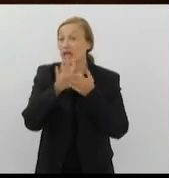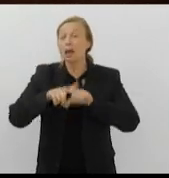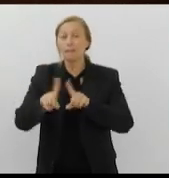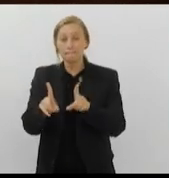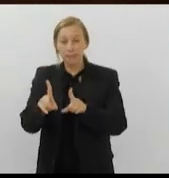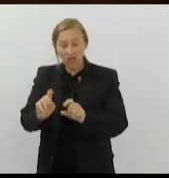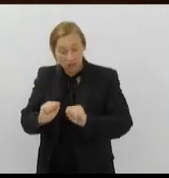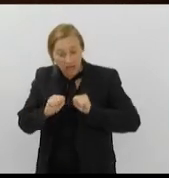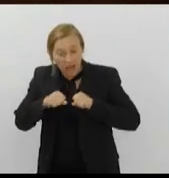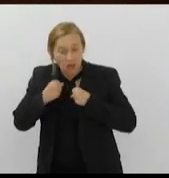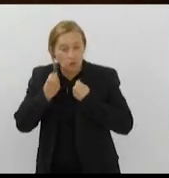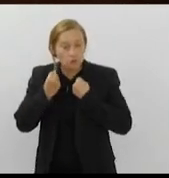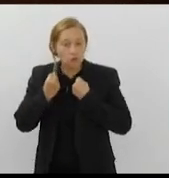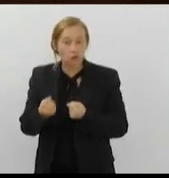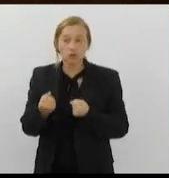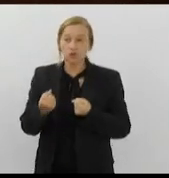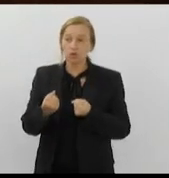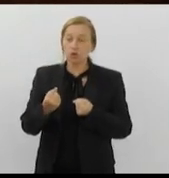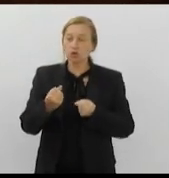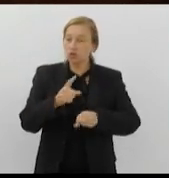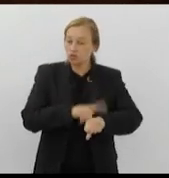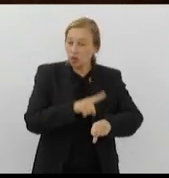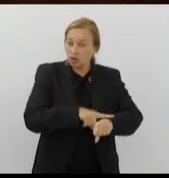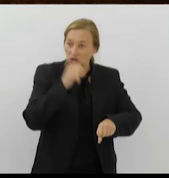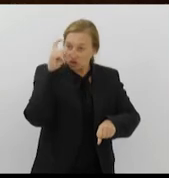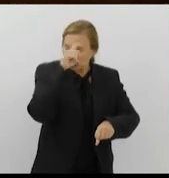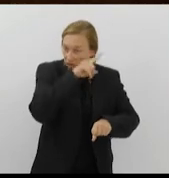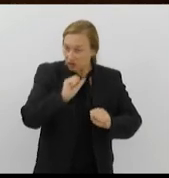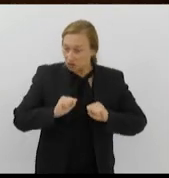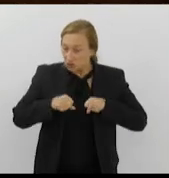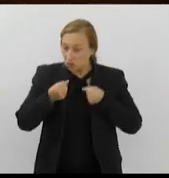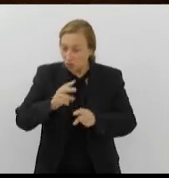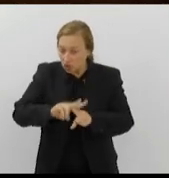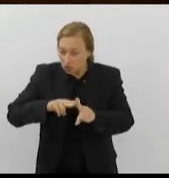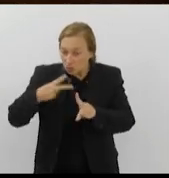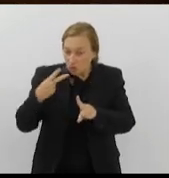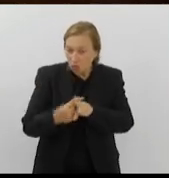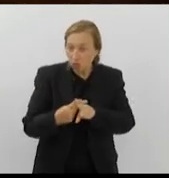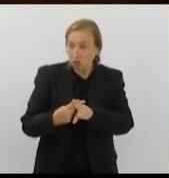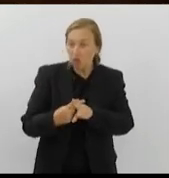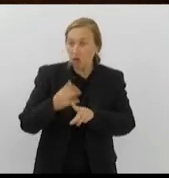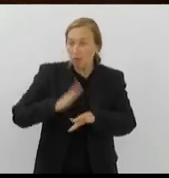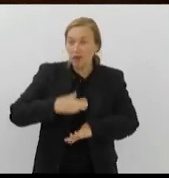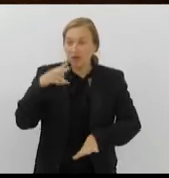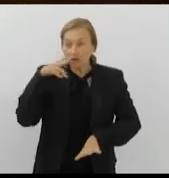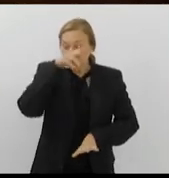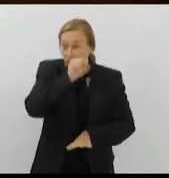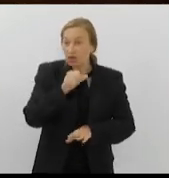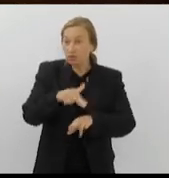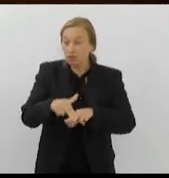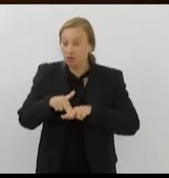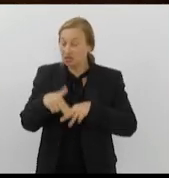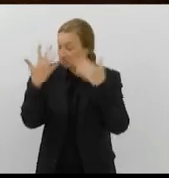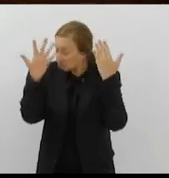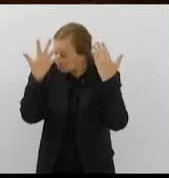na dificuldade se tornar uma pessoa ainda mais forte. E por isso, os meus grandes, nobres e imensos